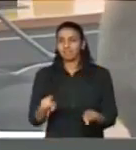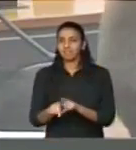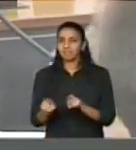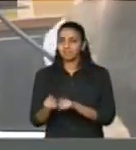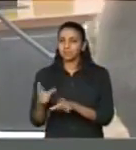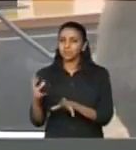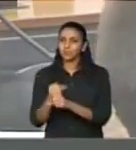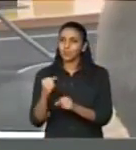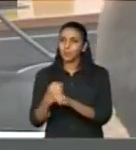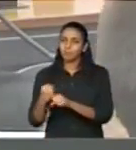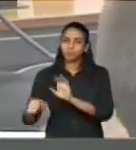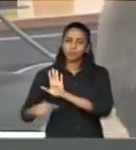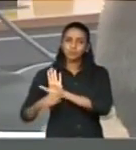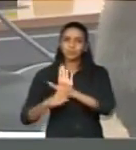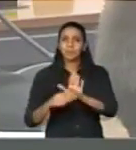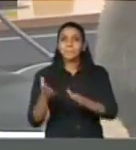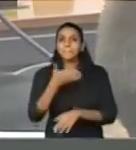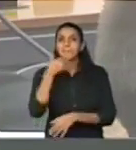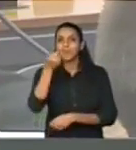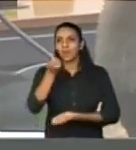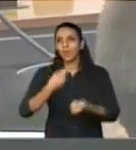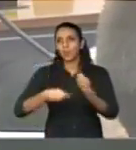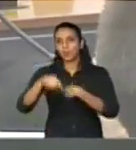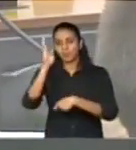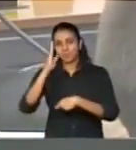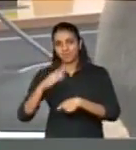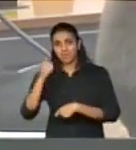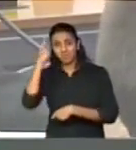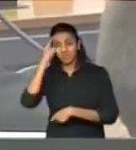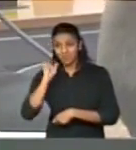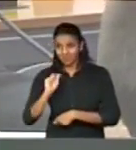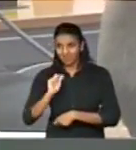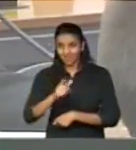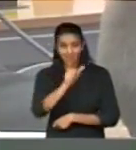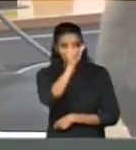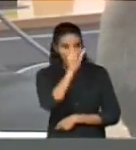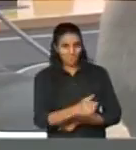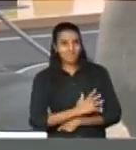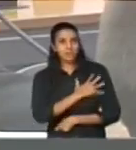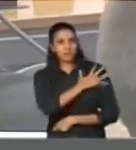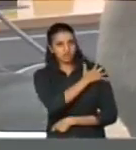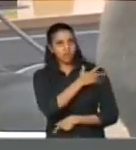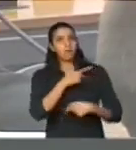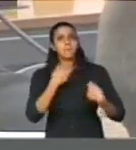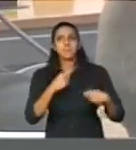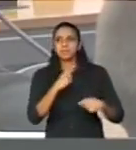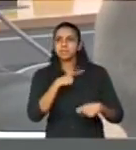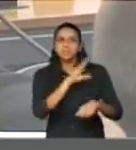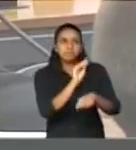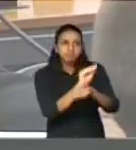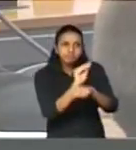reunião da Comissão de Relações Exteriores e Defesa Nacional, que hoje promove um debate com o ministro